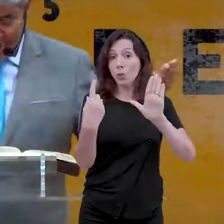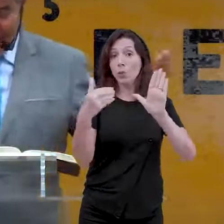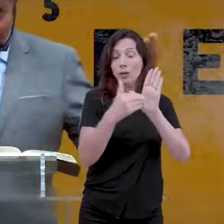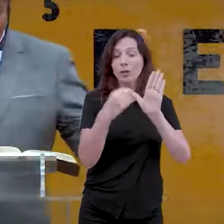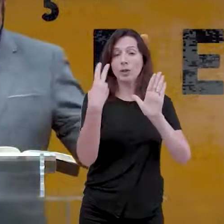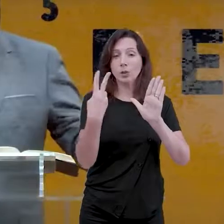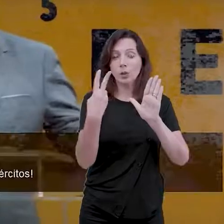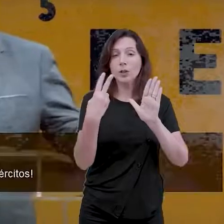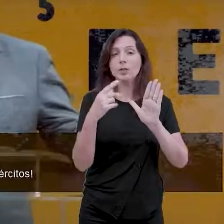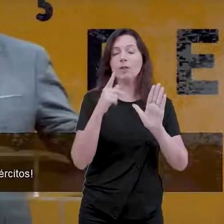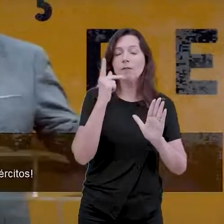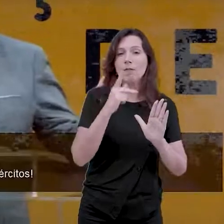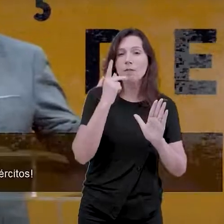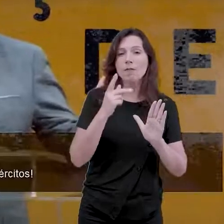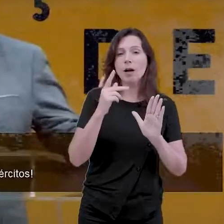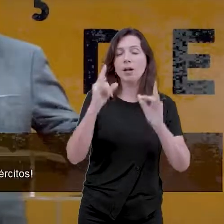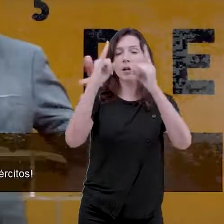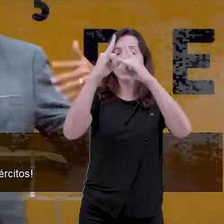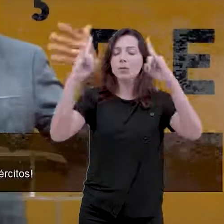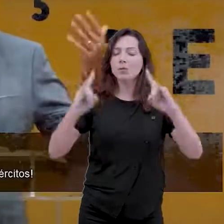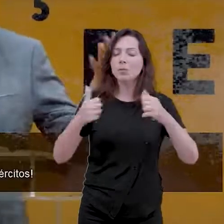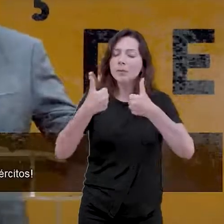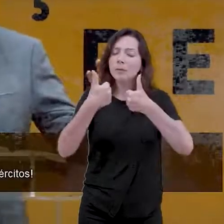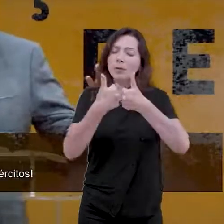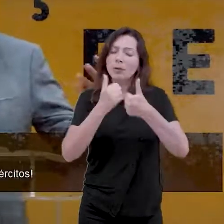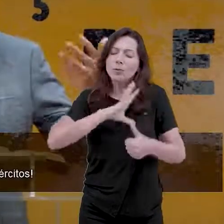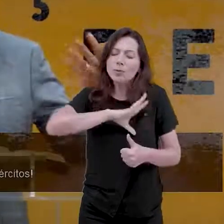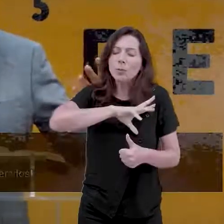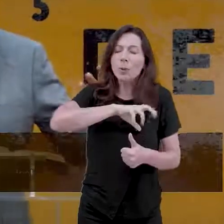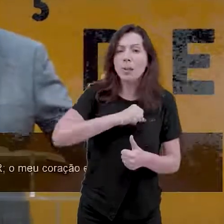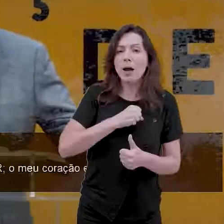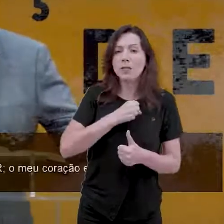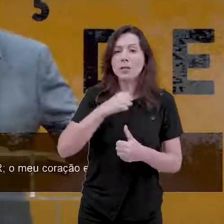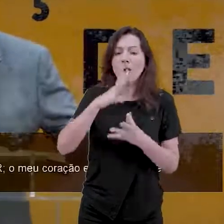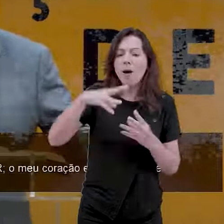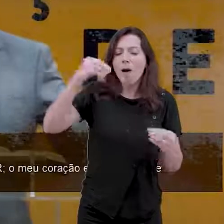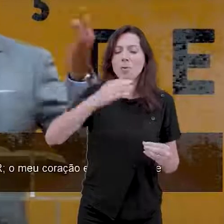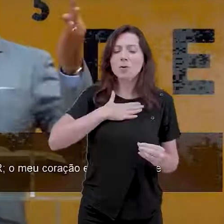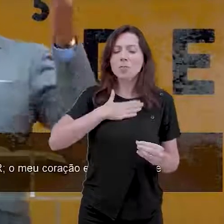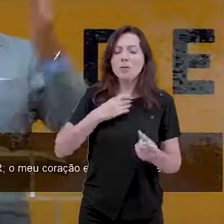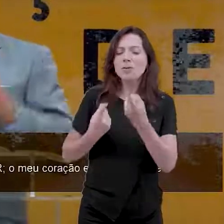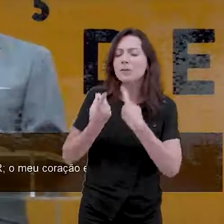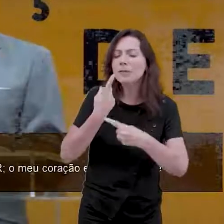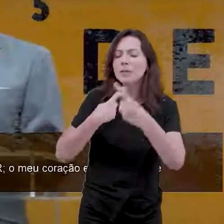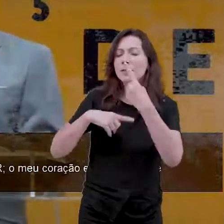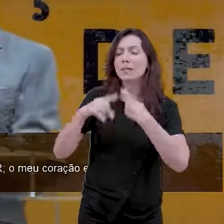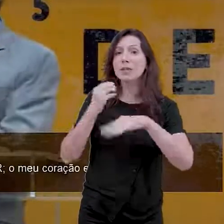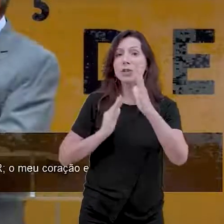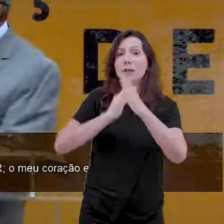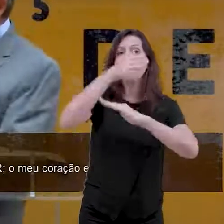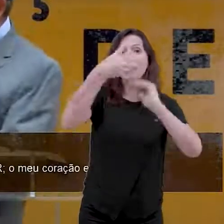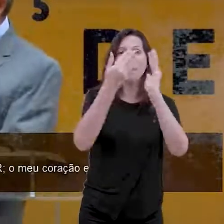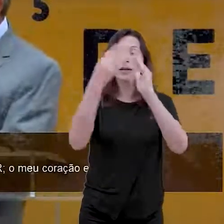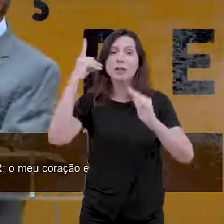teus tabernáculos, Senhor dos exércitos. A minha alma suspira e desfalece pelos átrios do Senhor. Ele